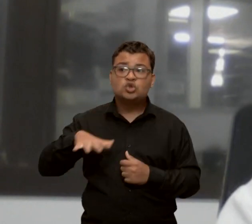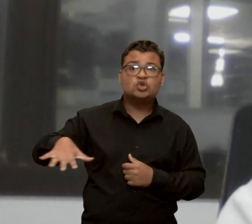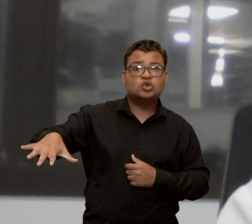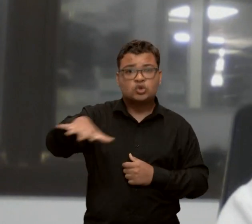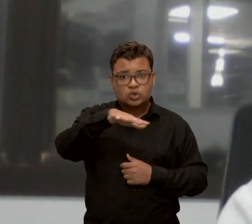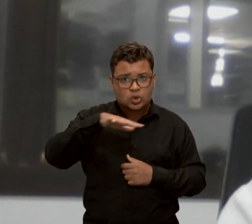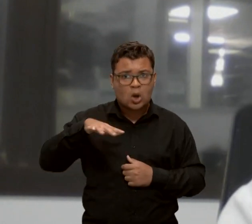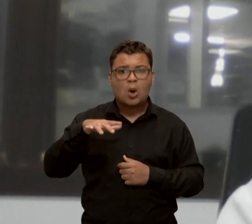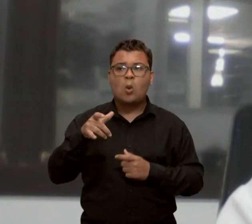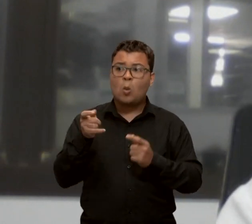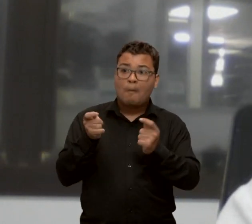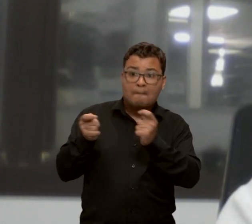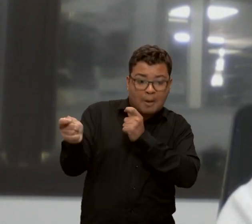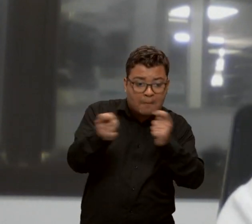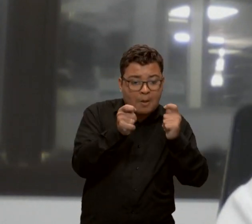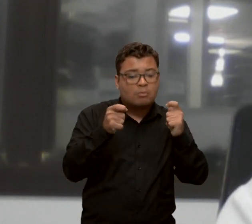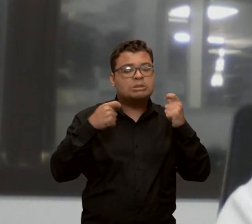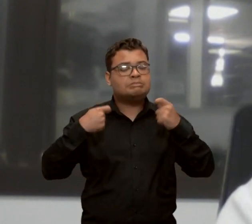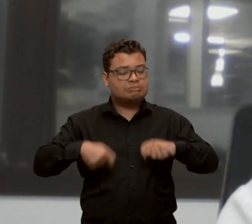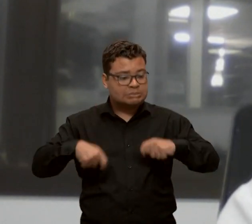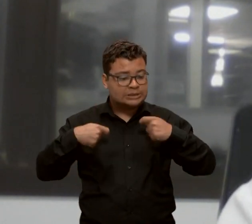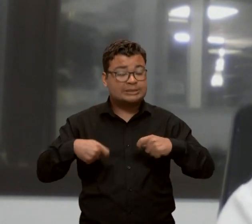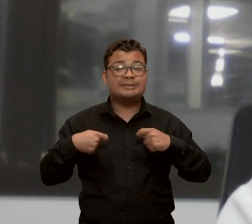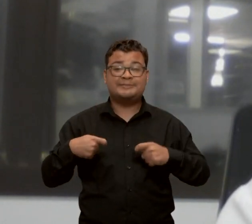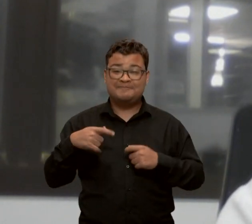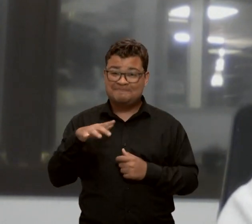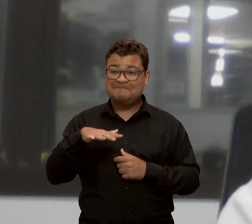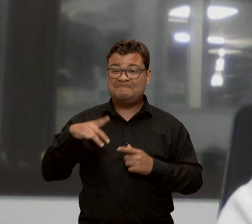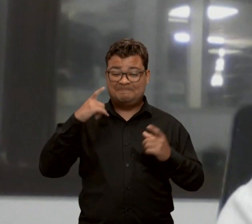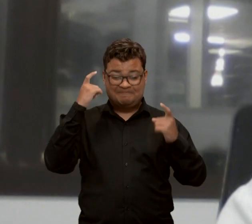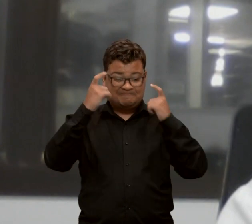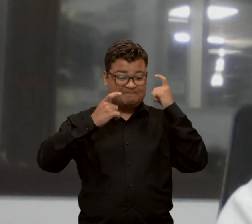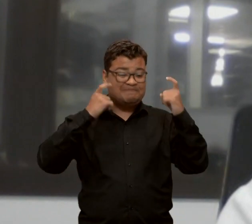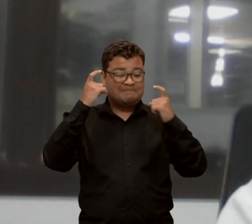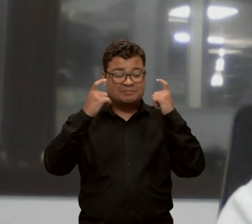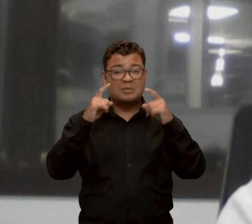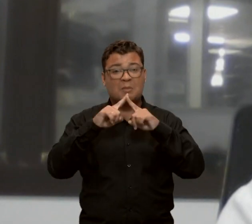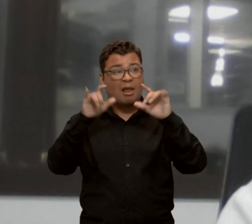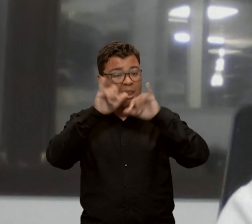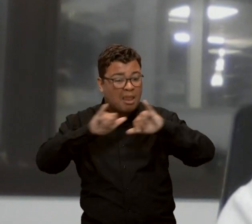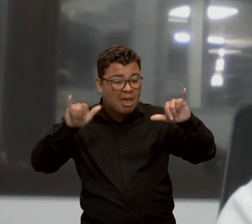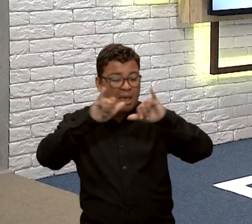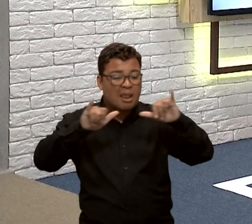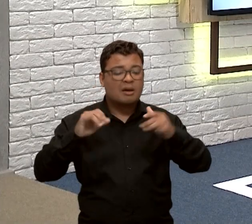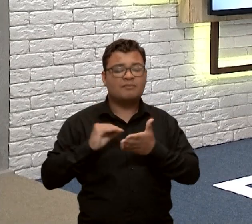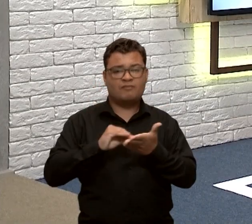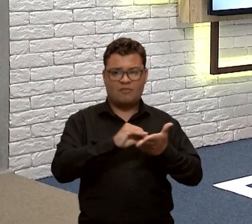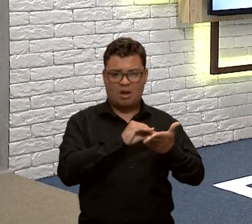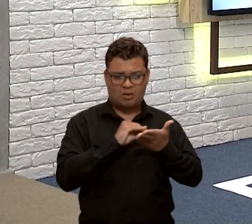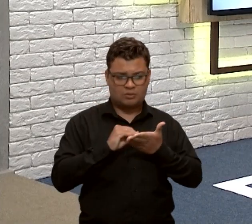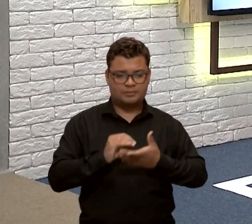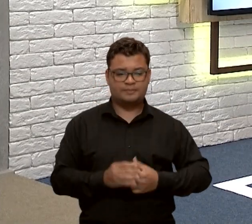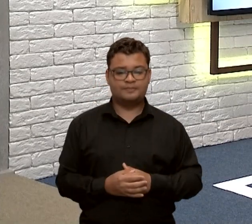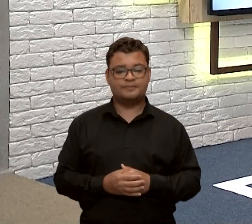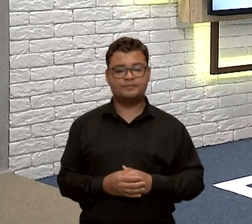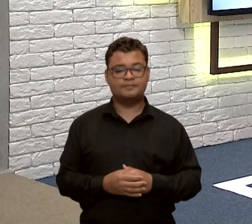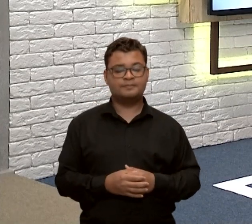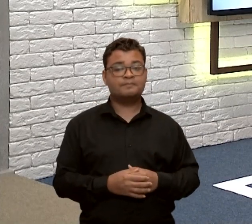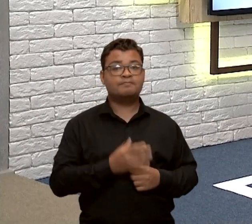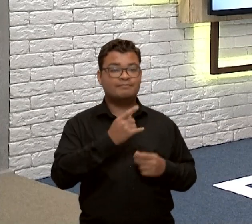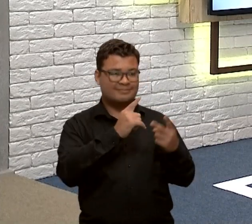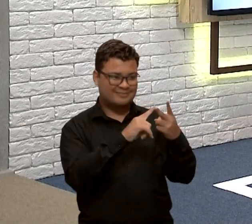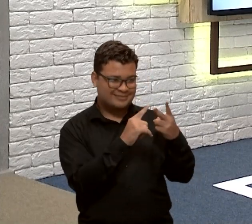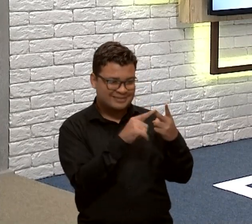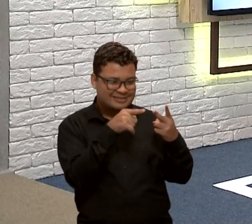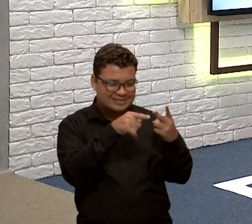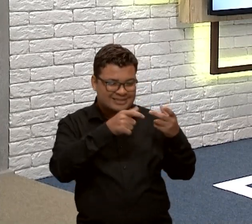uma coisa muito, muito preocupante, pouco falada, digamos assim. Nícia, então você também corrobora com o